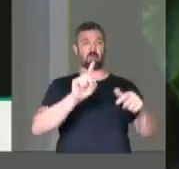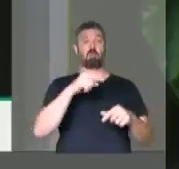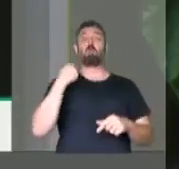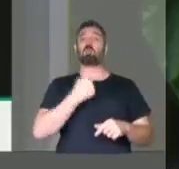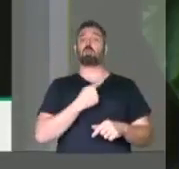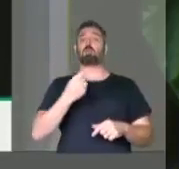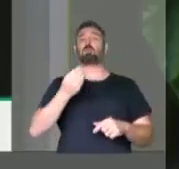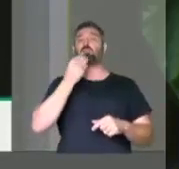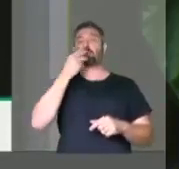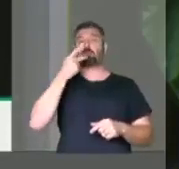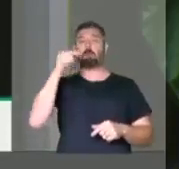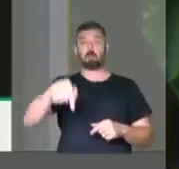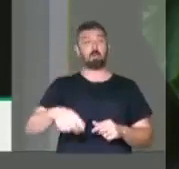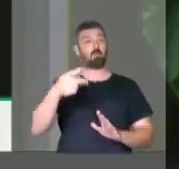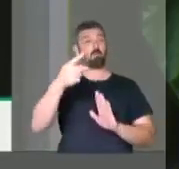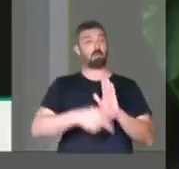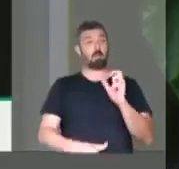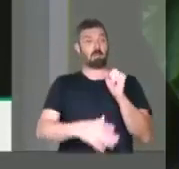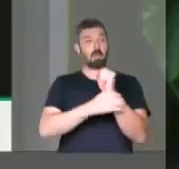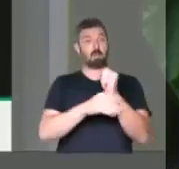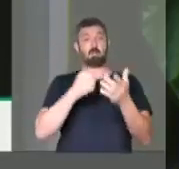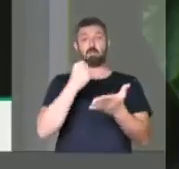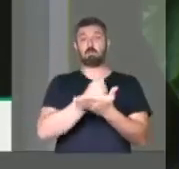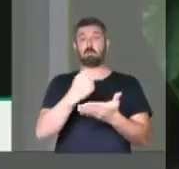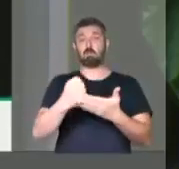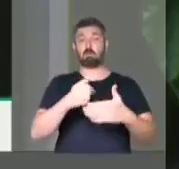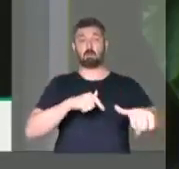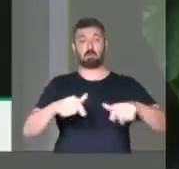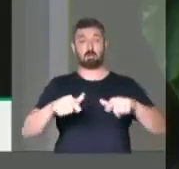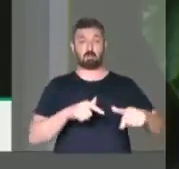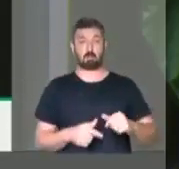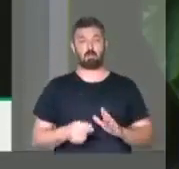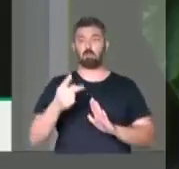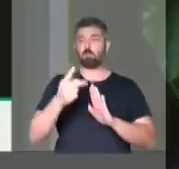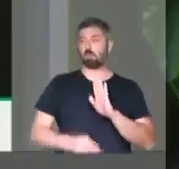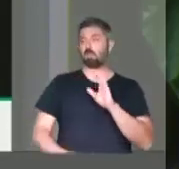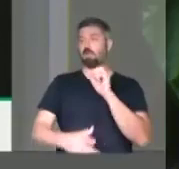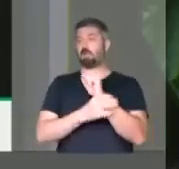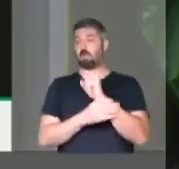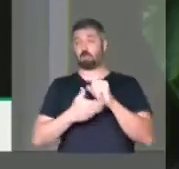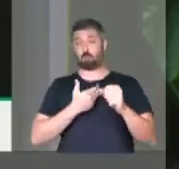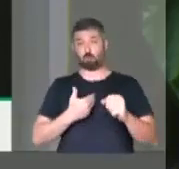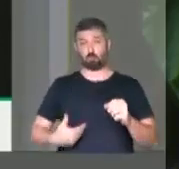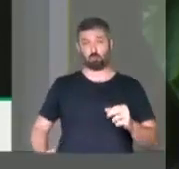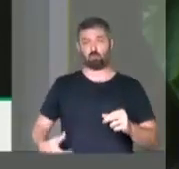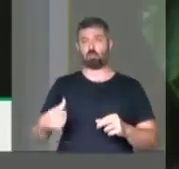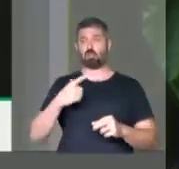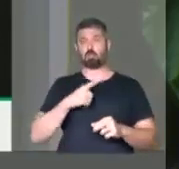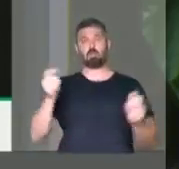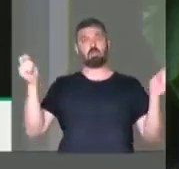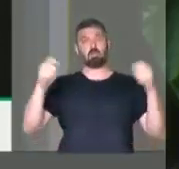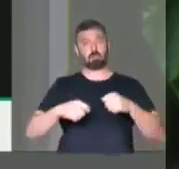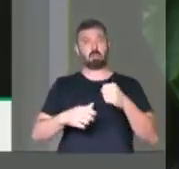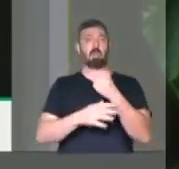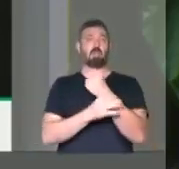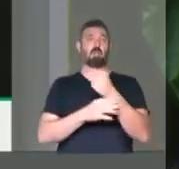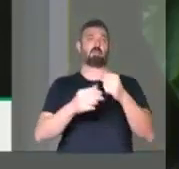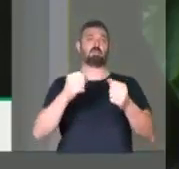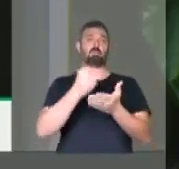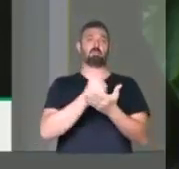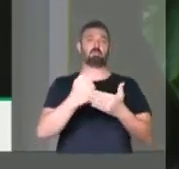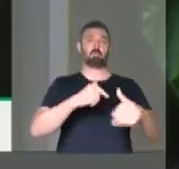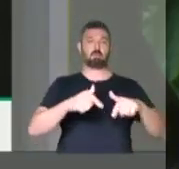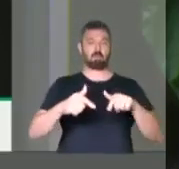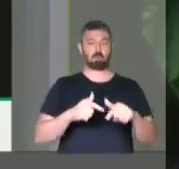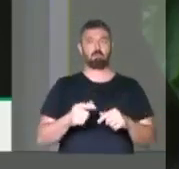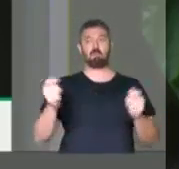estar pautando aqui projetos que garantissem emprego, projetos que garantissem que o poder público tivesse como garantir emprego, tivesse